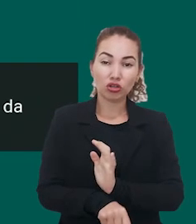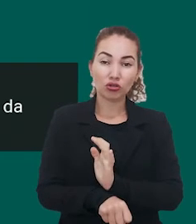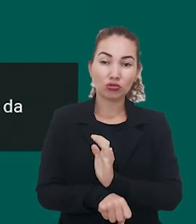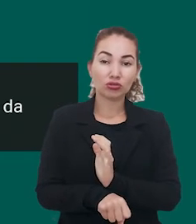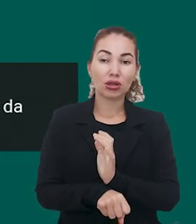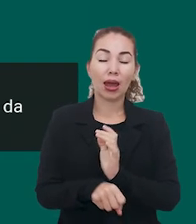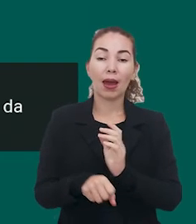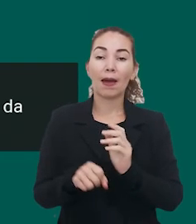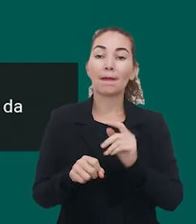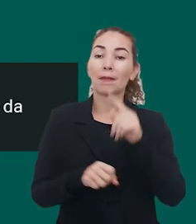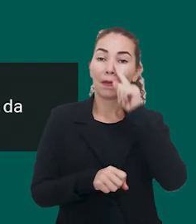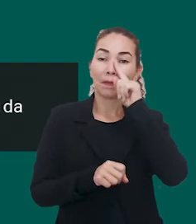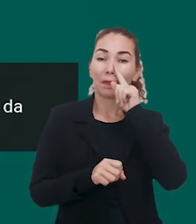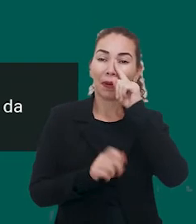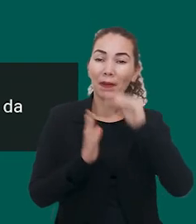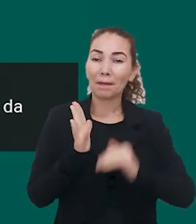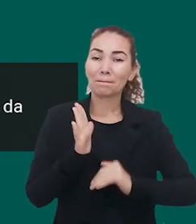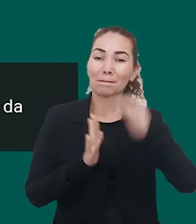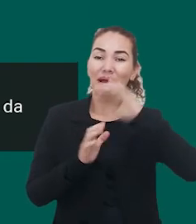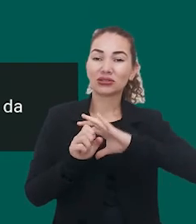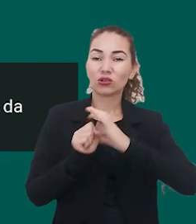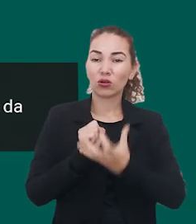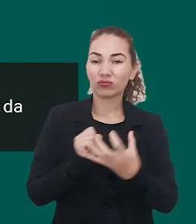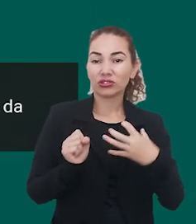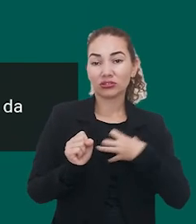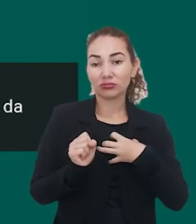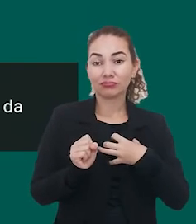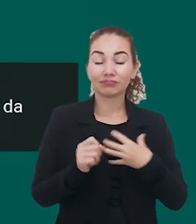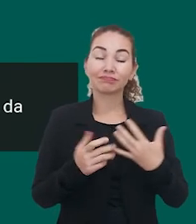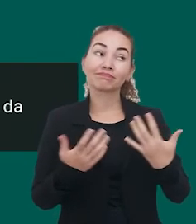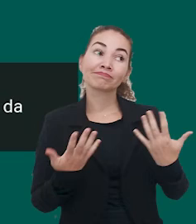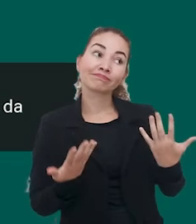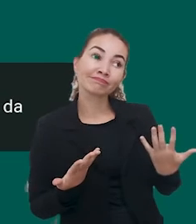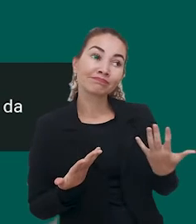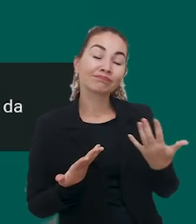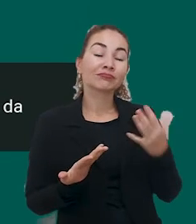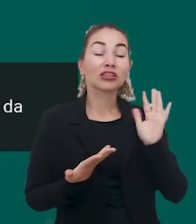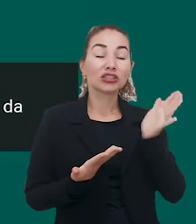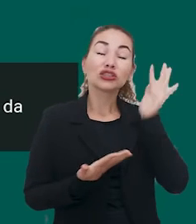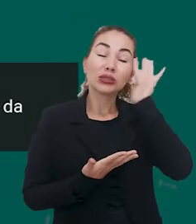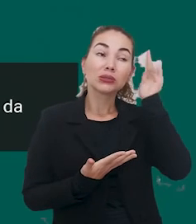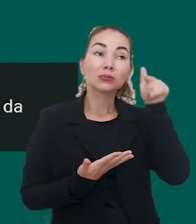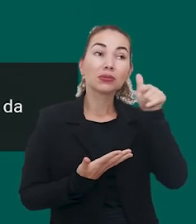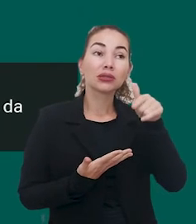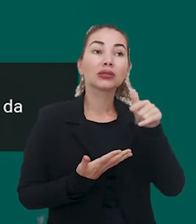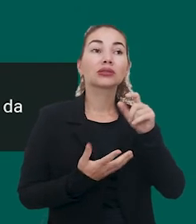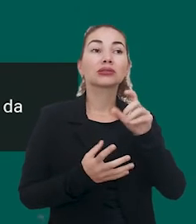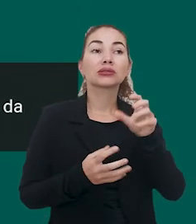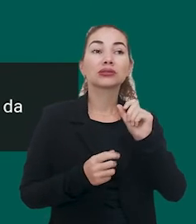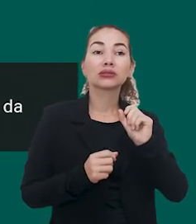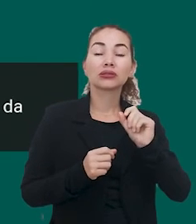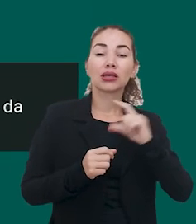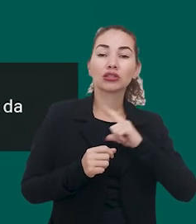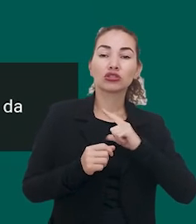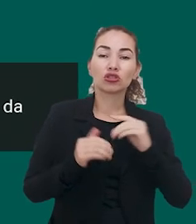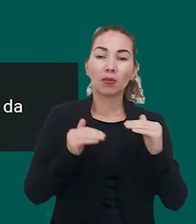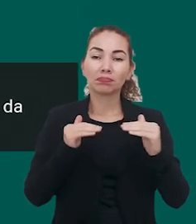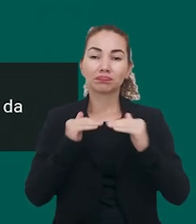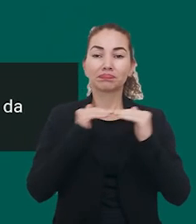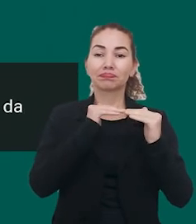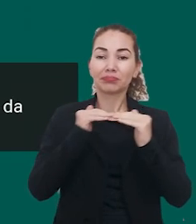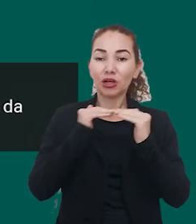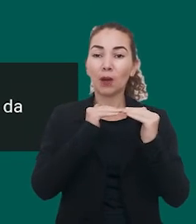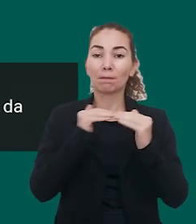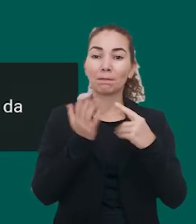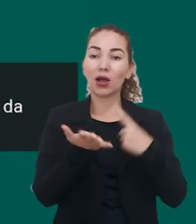não agravamento dos sintomas da Covid? Olha, Yara, até se pensa na possibilidade, né, de uma imunidade cruzada, né, para a